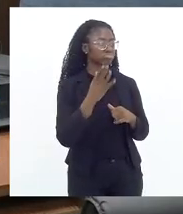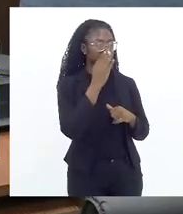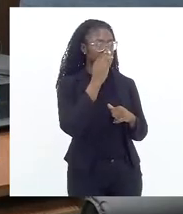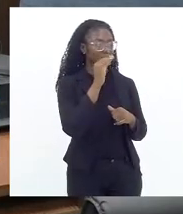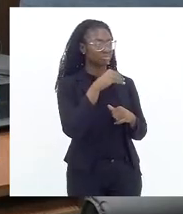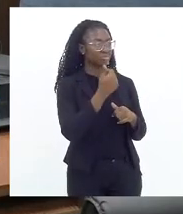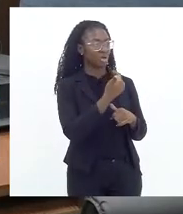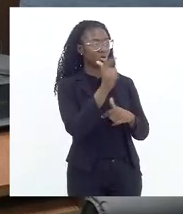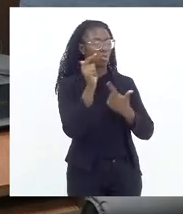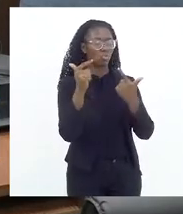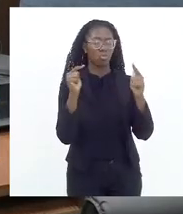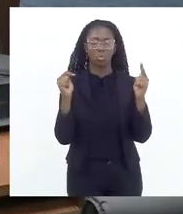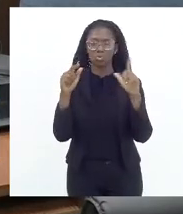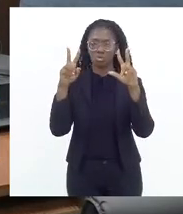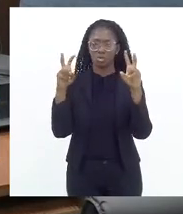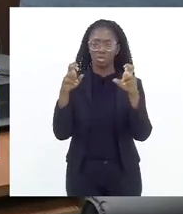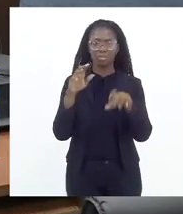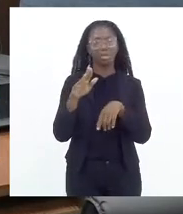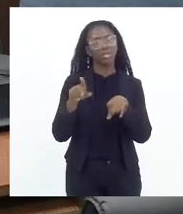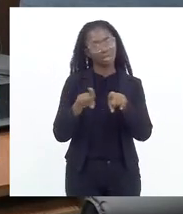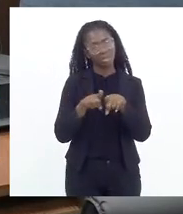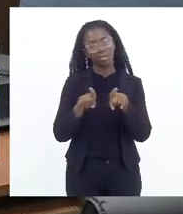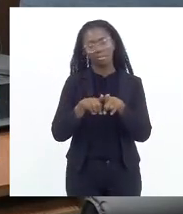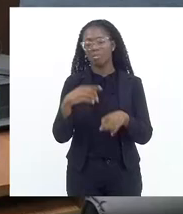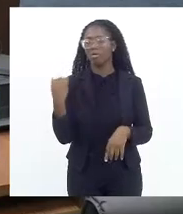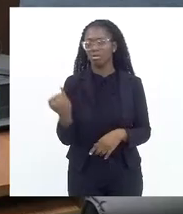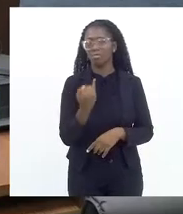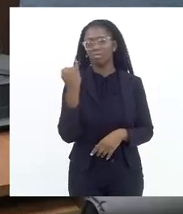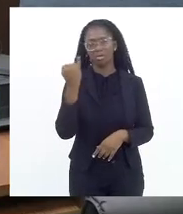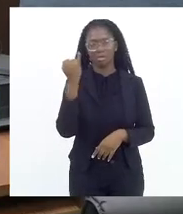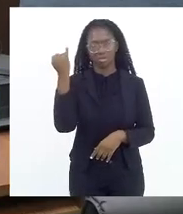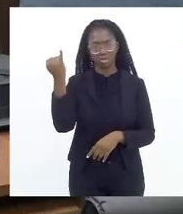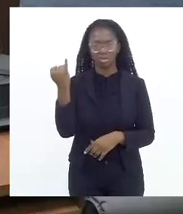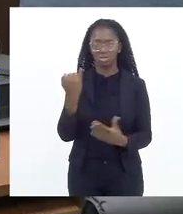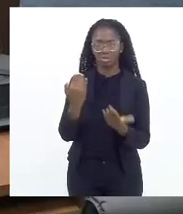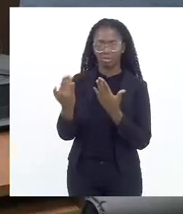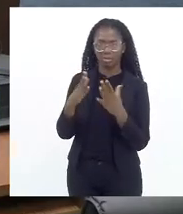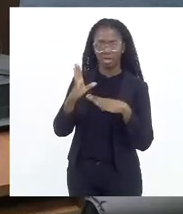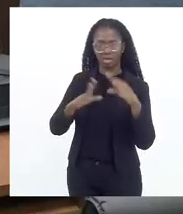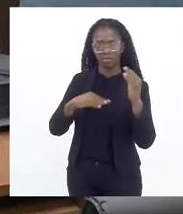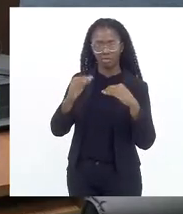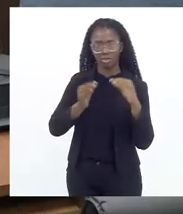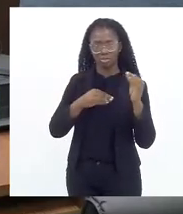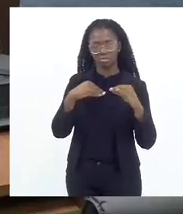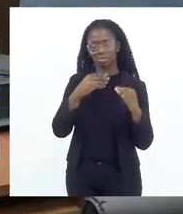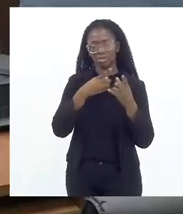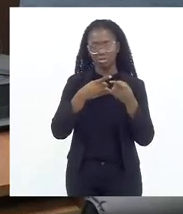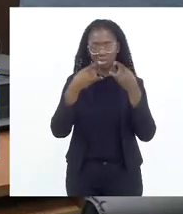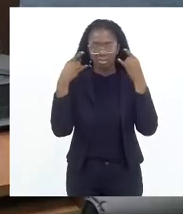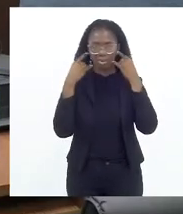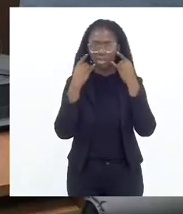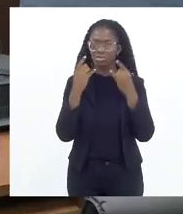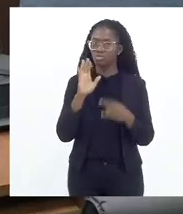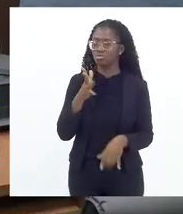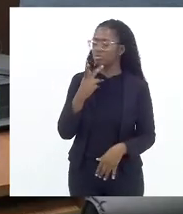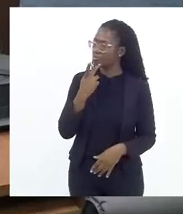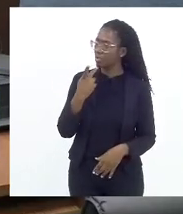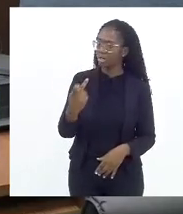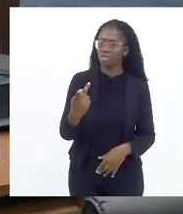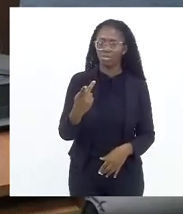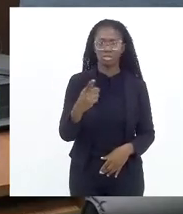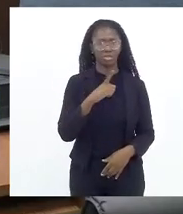ou mais importantes do que a flexibilização do uso de máscara, né? Já dito aqui, tem pessoas que